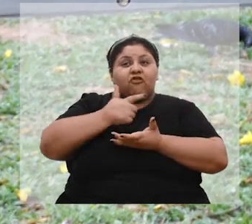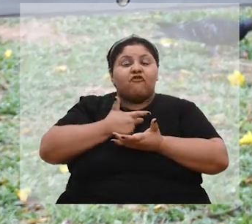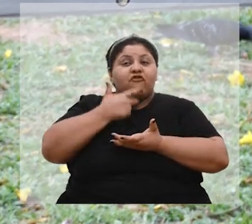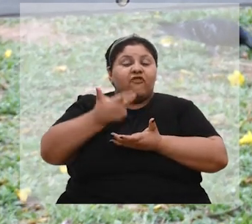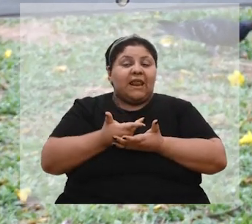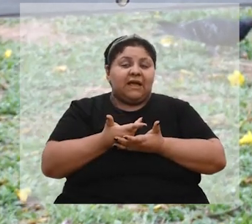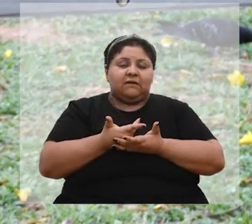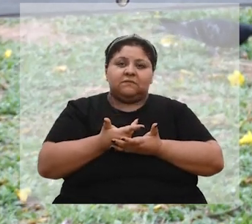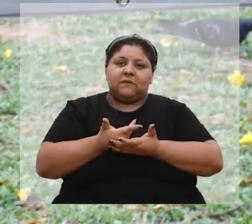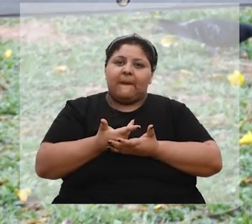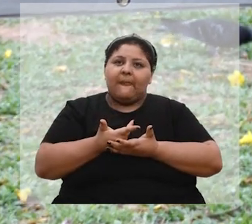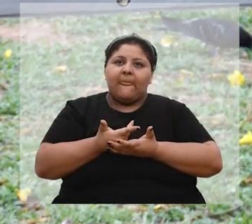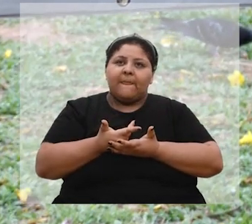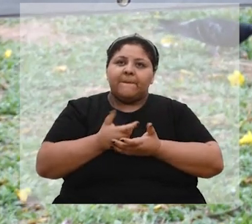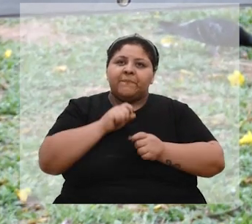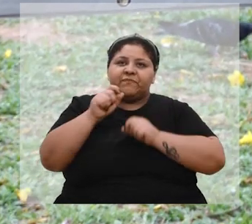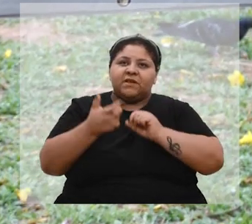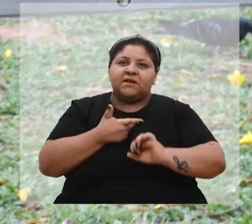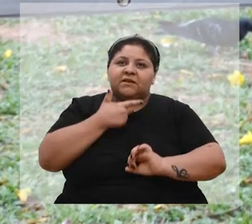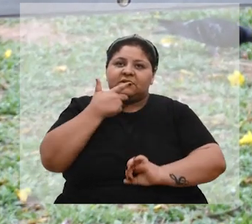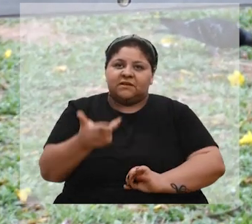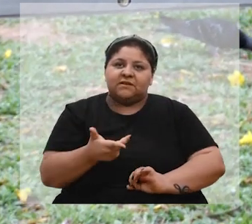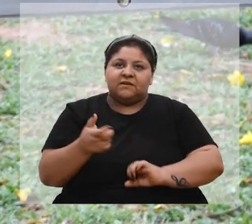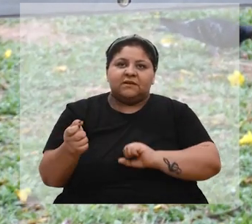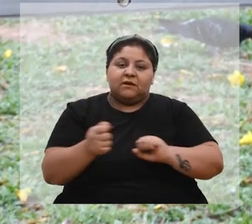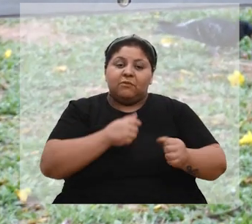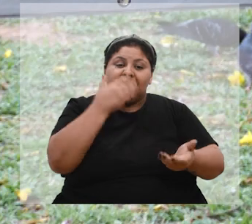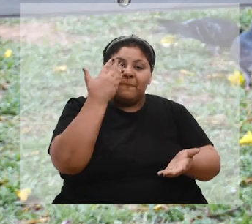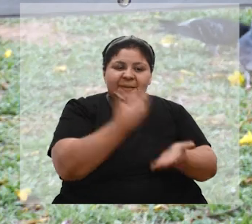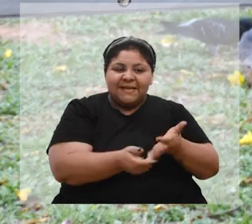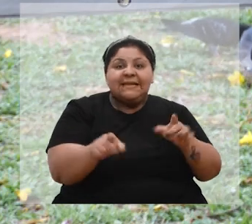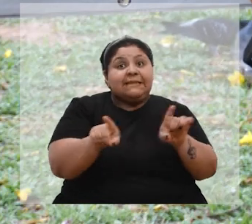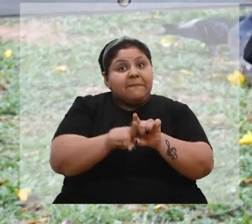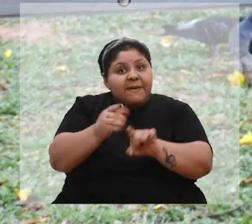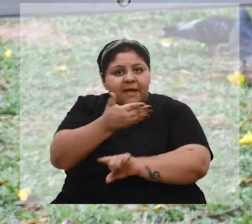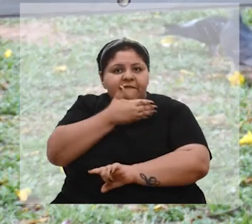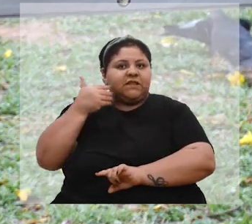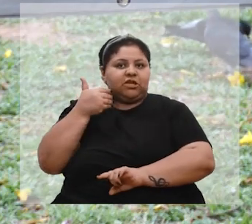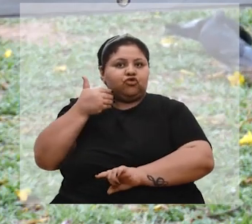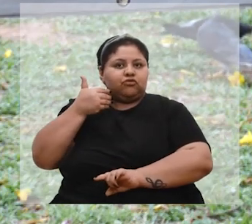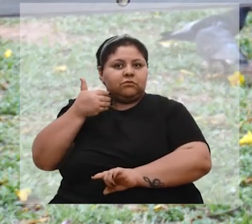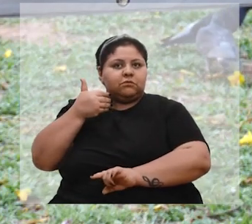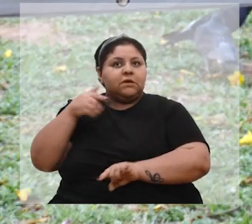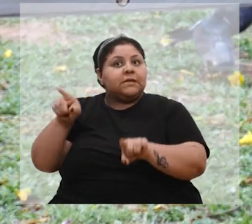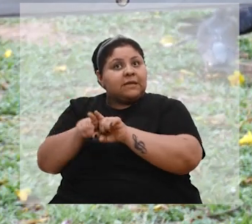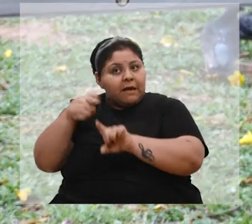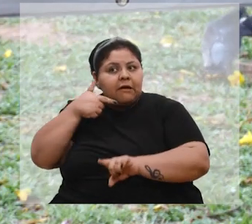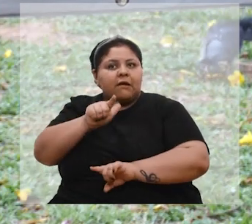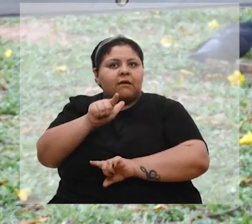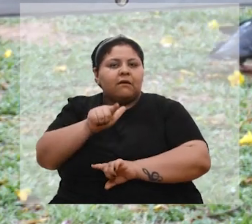Eu realmente acho que o que eu falei era o que eu queria ter dito mesmo. Poder perder é um ganho.